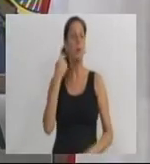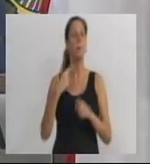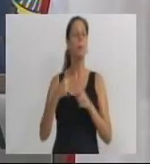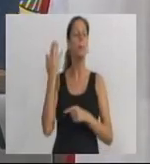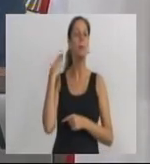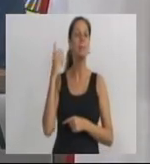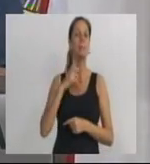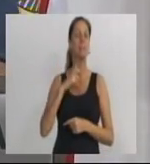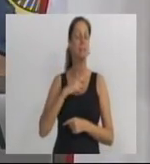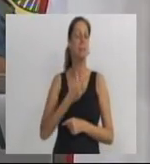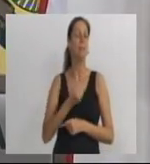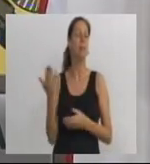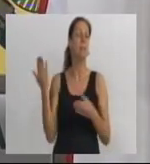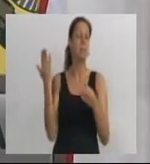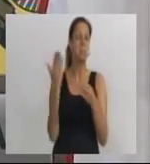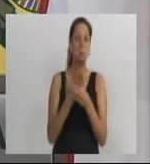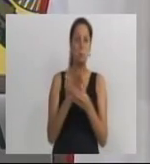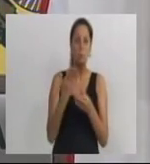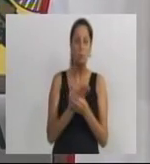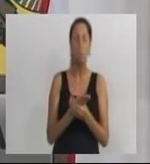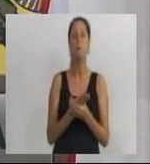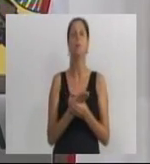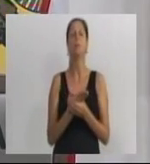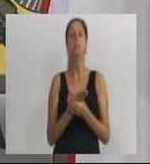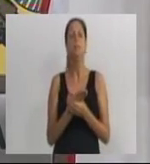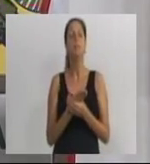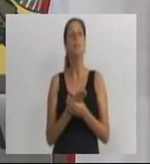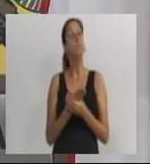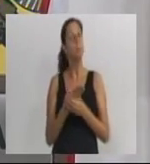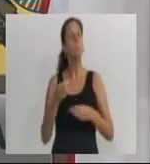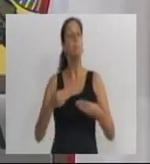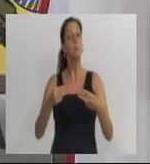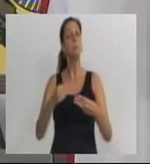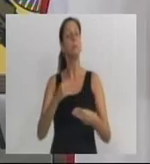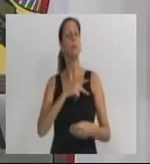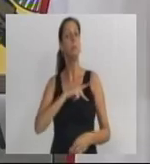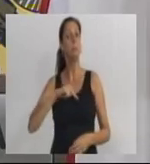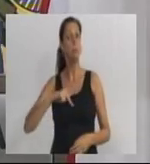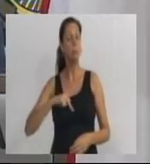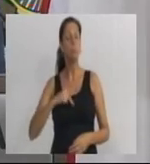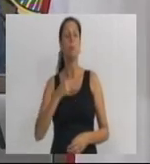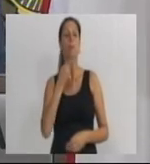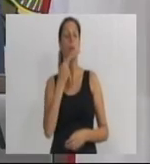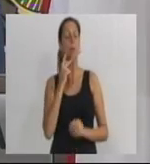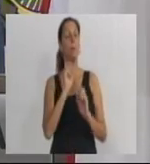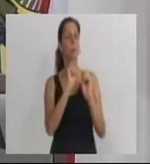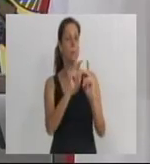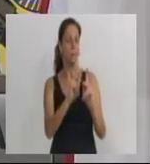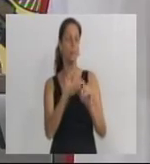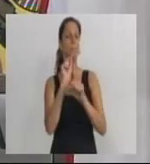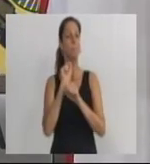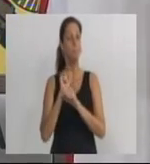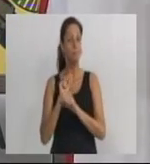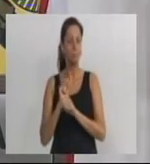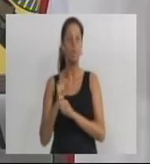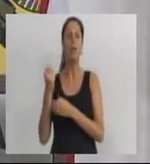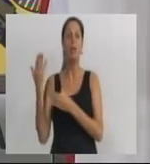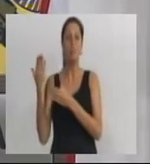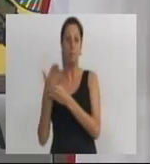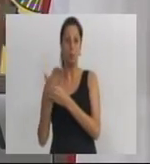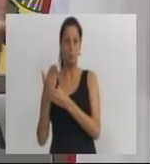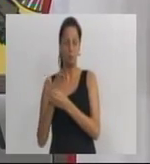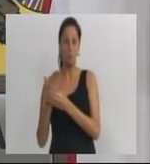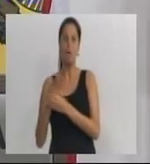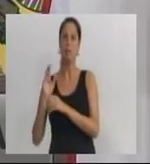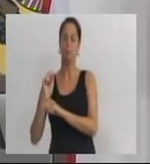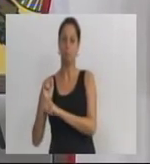inclusive correndo contra elas junto ao Ministério Público, e a princípio foi dado um stop, né, uma pausa lá em tudo isso, através de